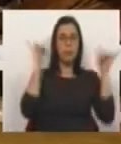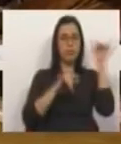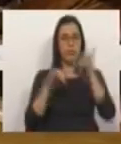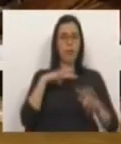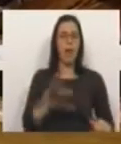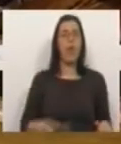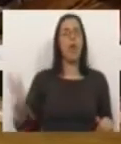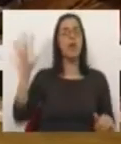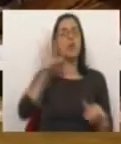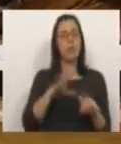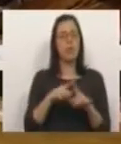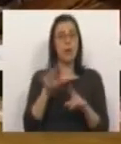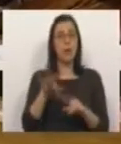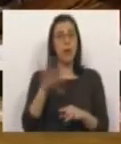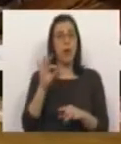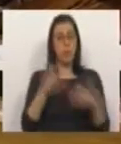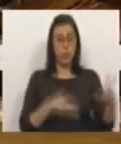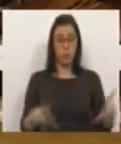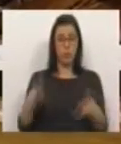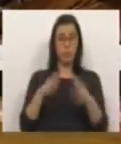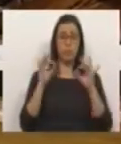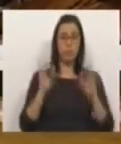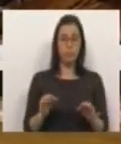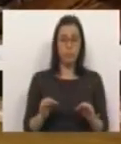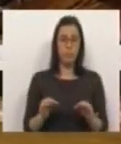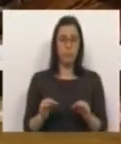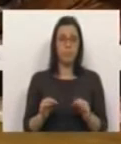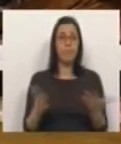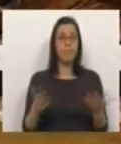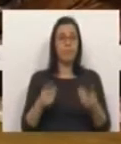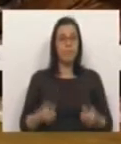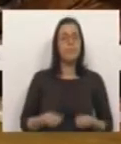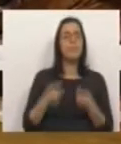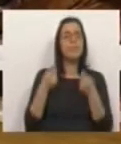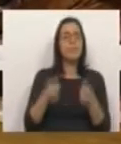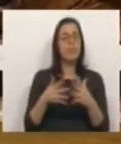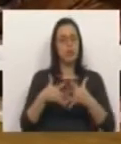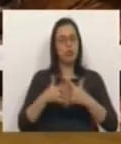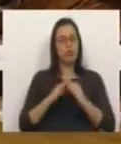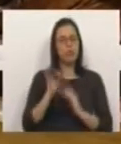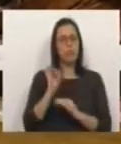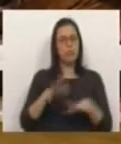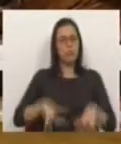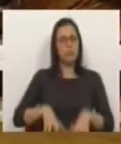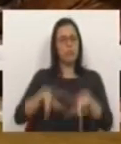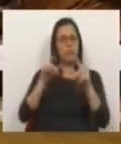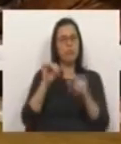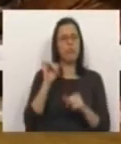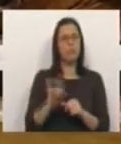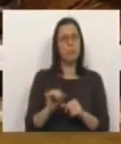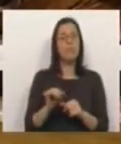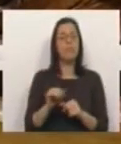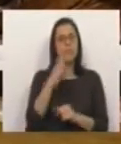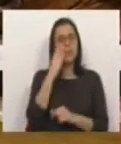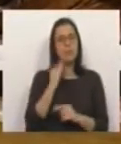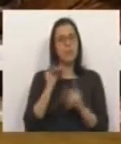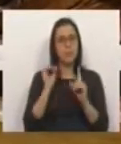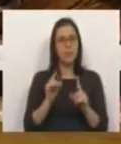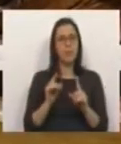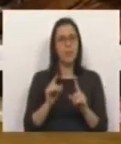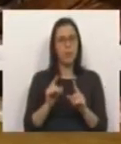aeroportos nacionais são opções estratégicas para investimentos estruturantes do desenvolvimento. E é uma